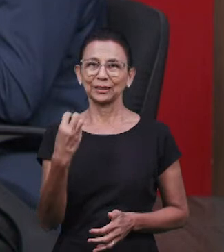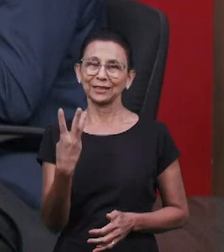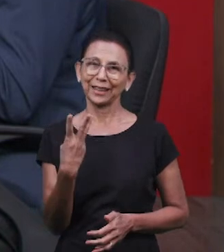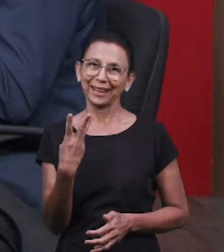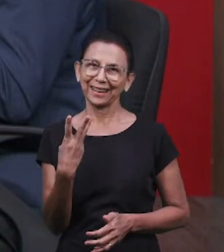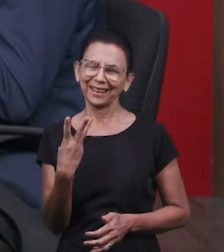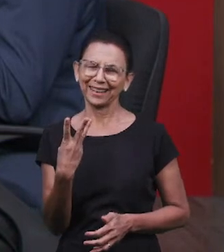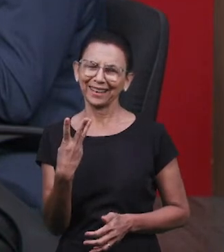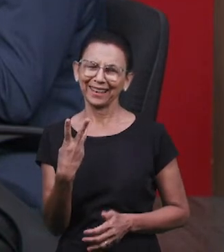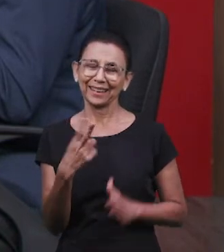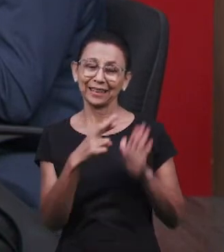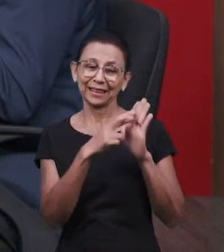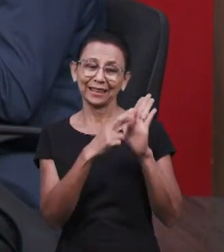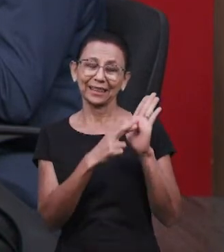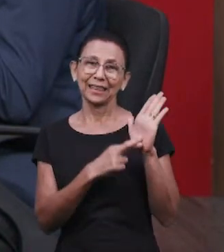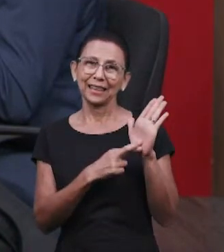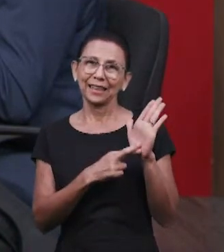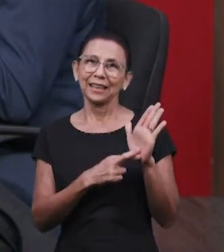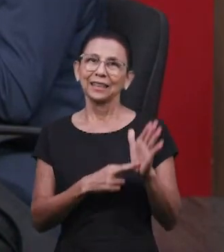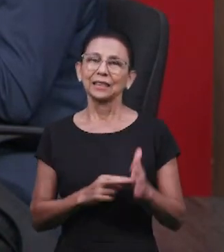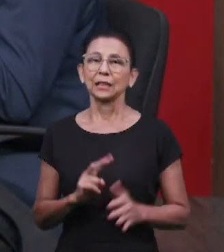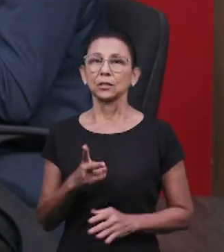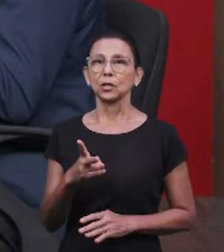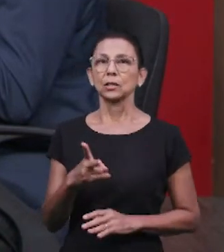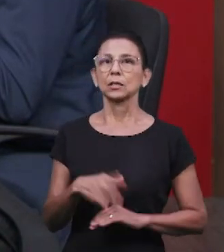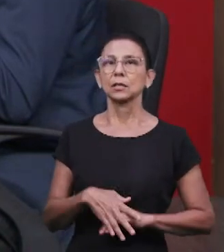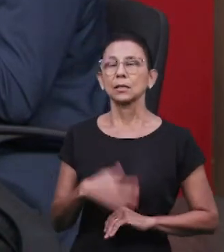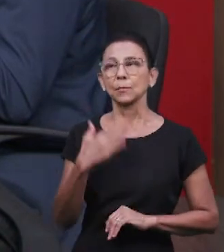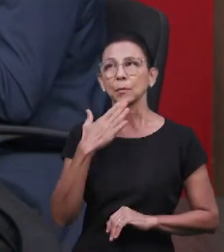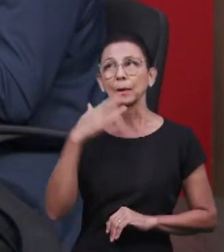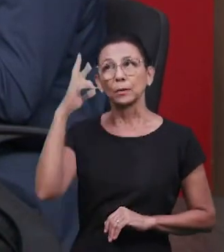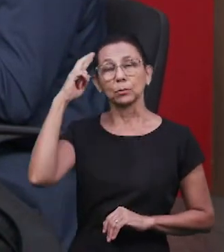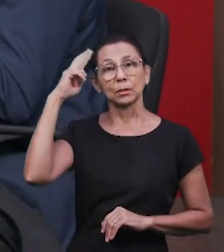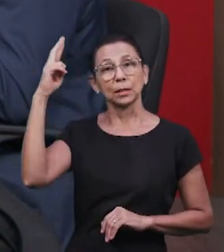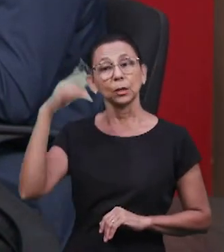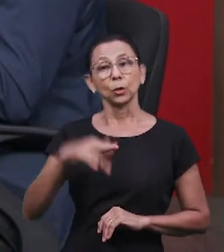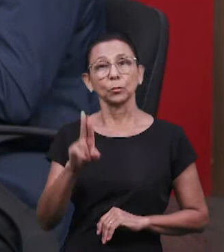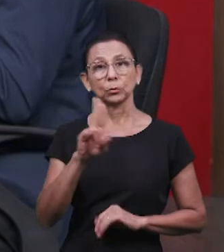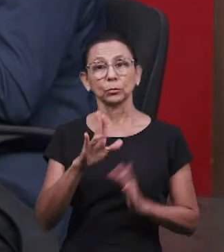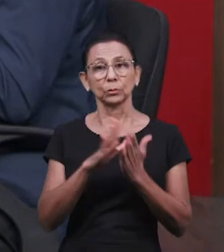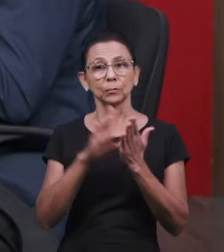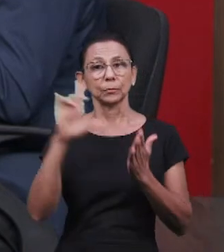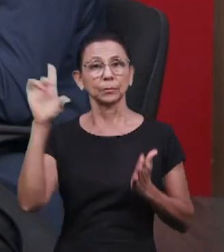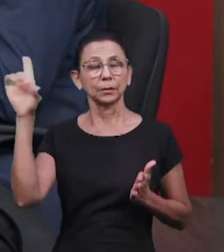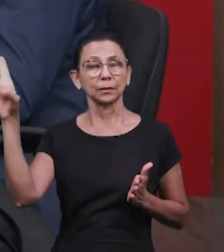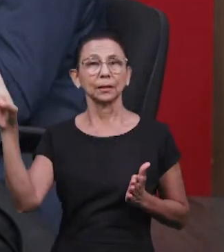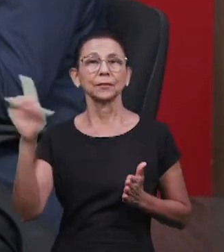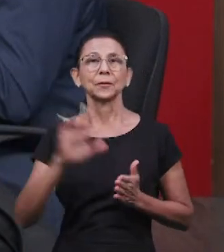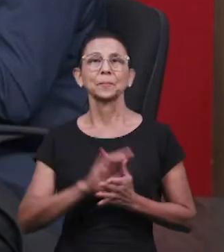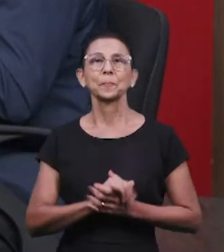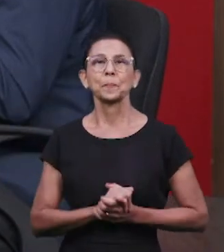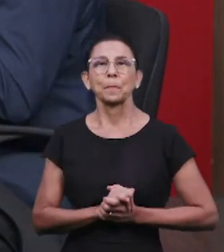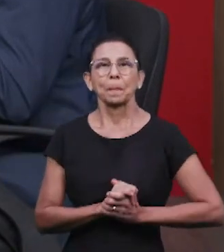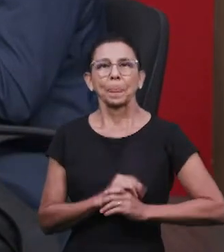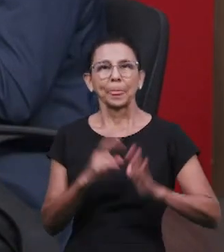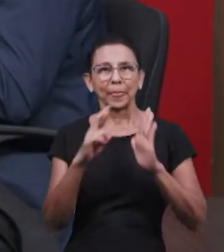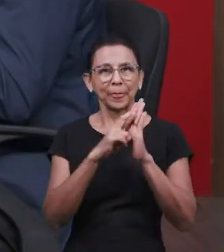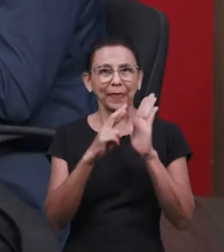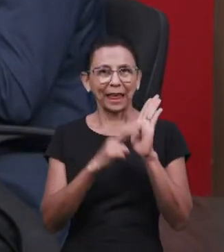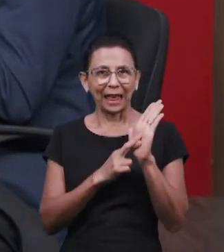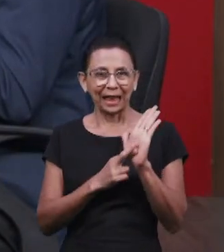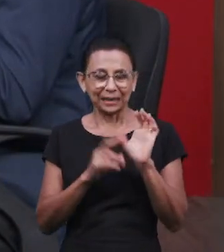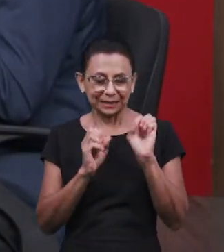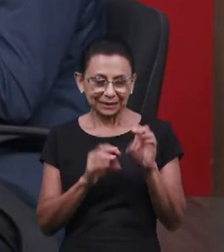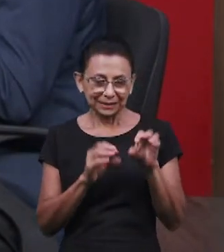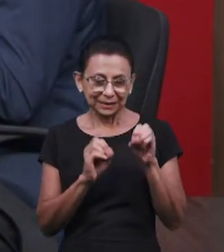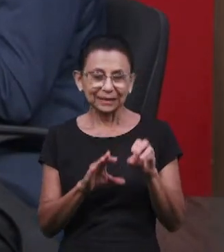né? Ele tá com 3 aninhos. Então, desde sempre, a gente usa a direção do Espírito Santo e usa nossas armas. Nossa arma é o quê? A palavra de Deus. Eu